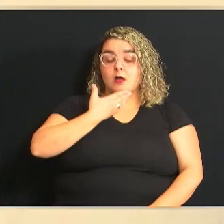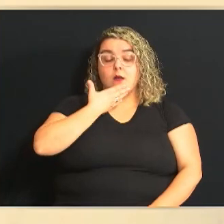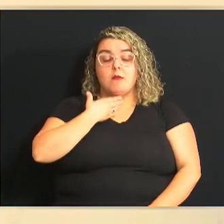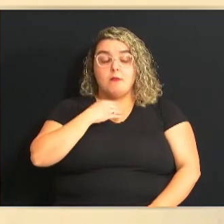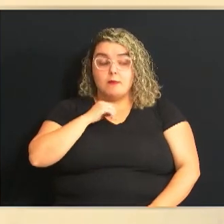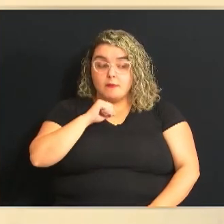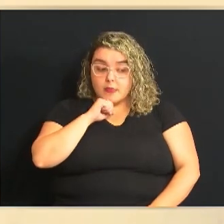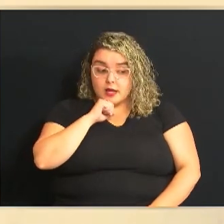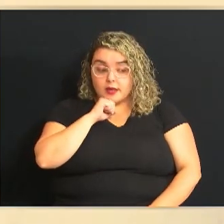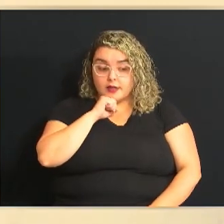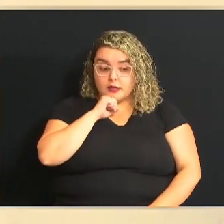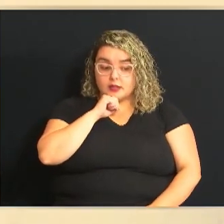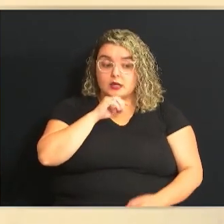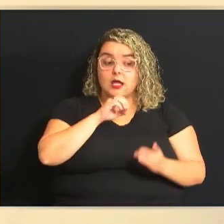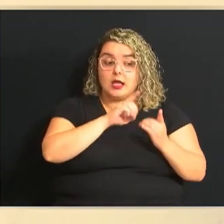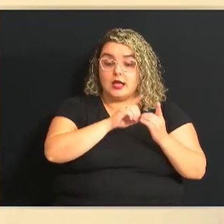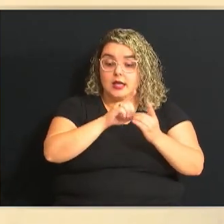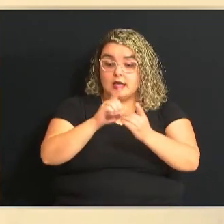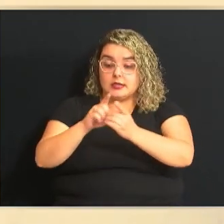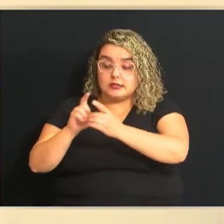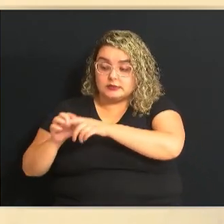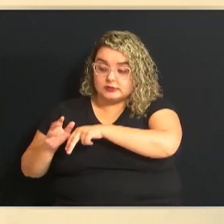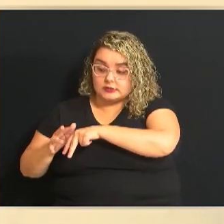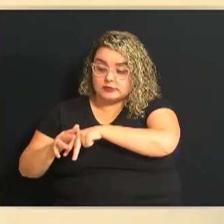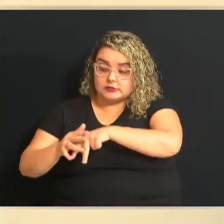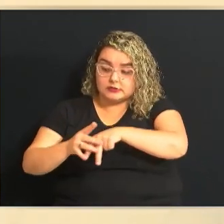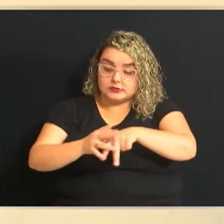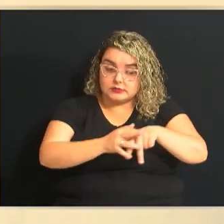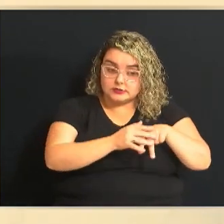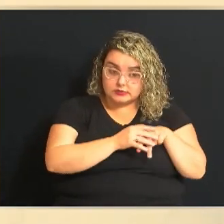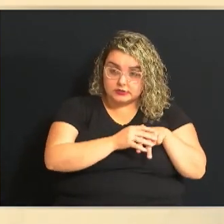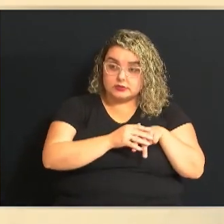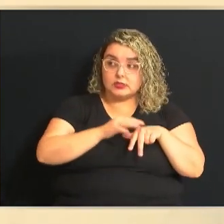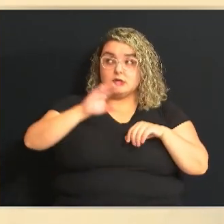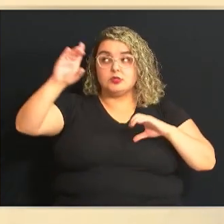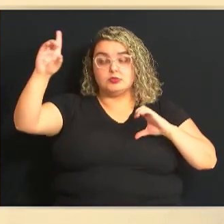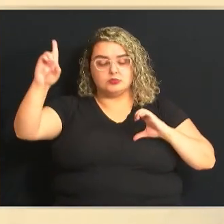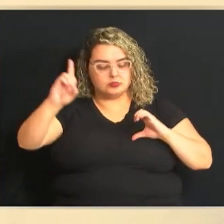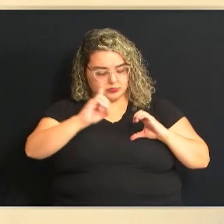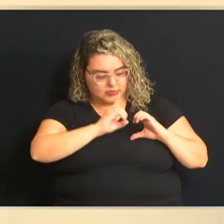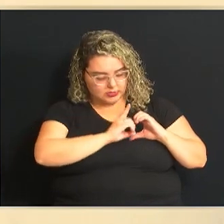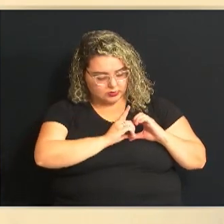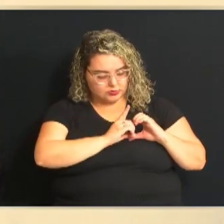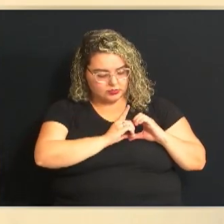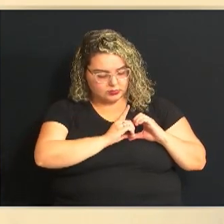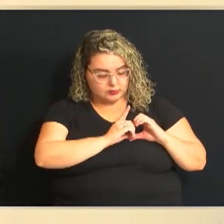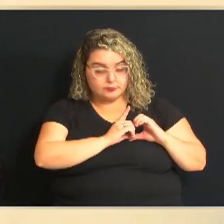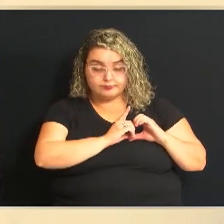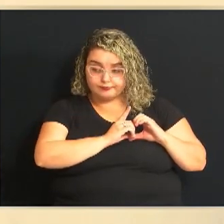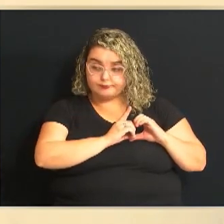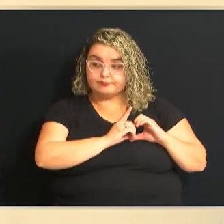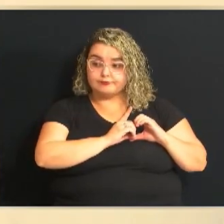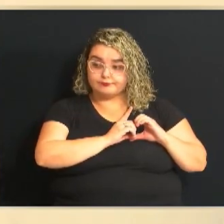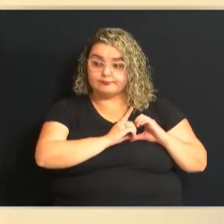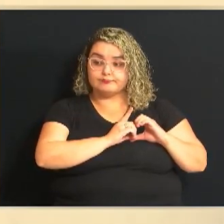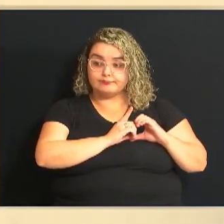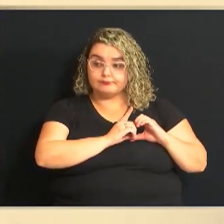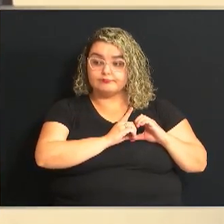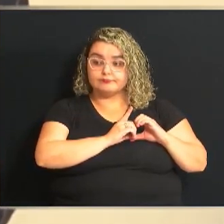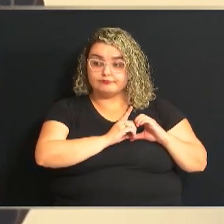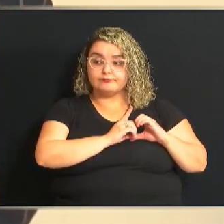a Nelson Pires Modesto. A homenagem aconteceu em celebração também do Dia Nacional do Médico.